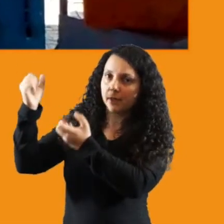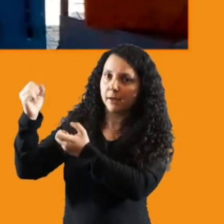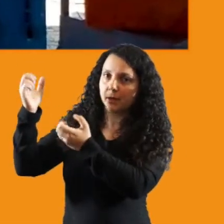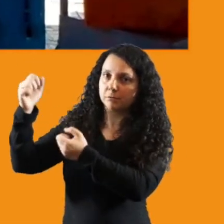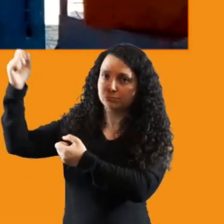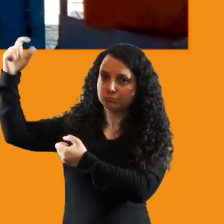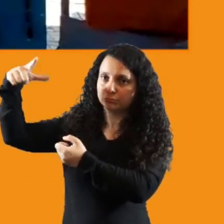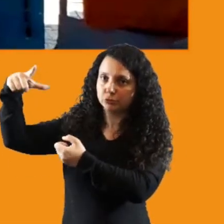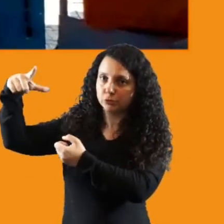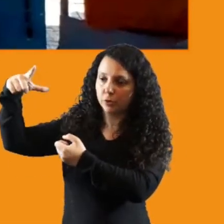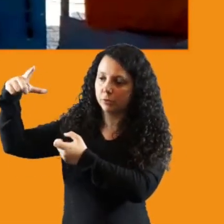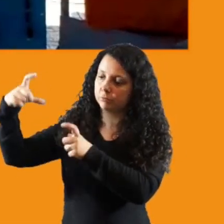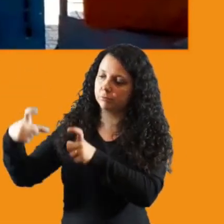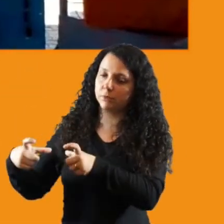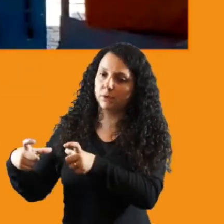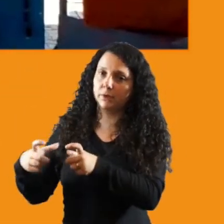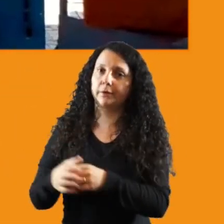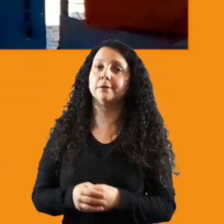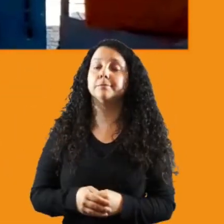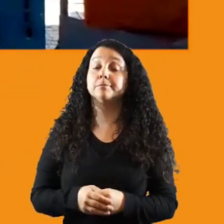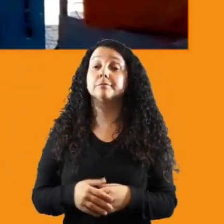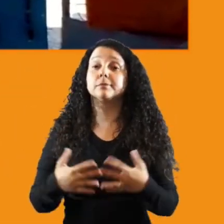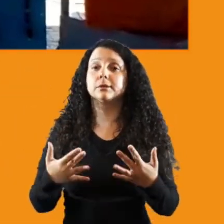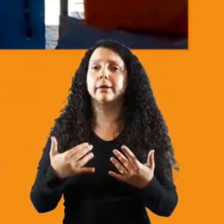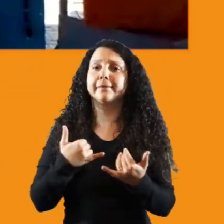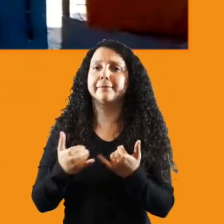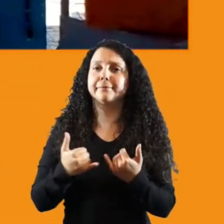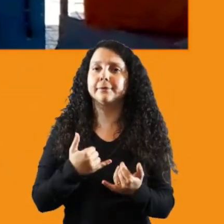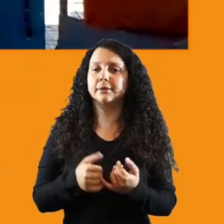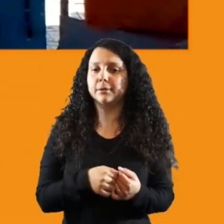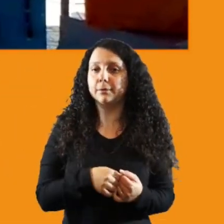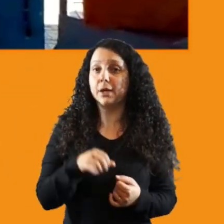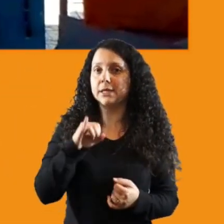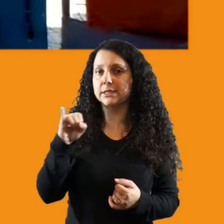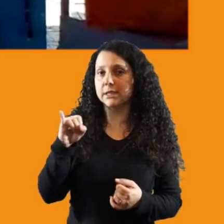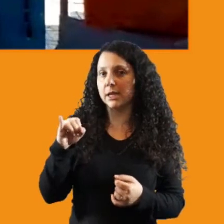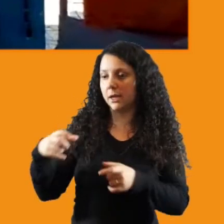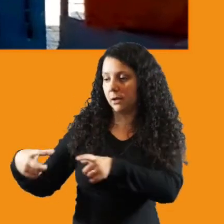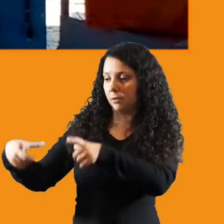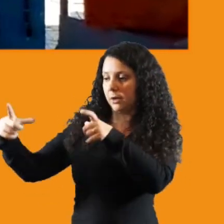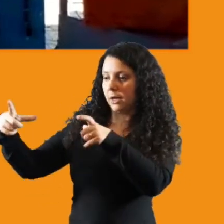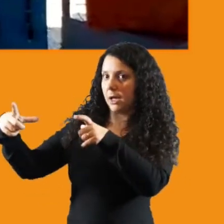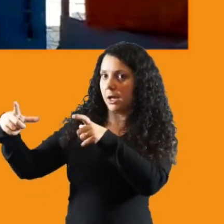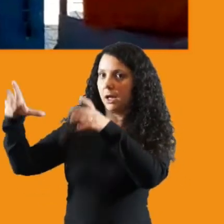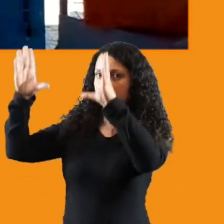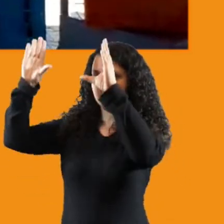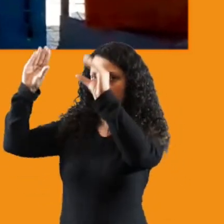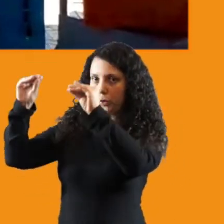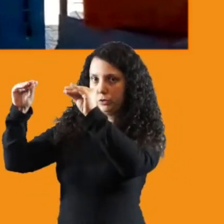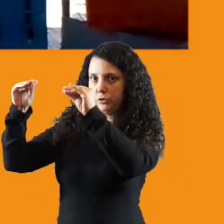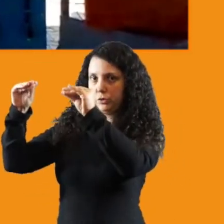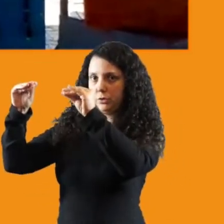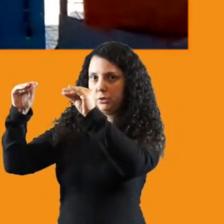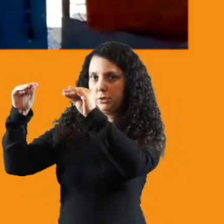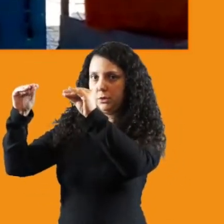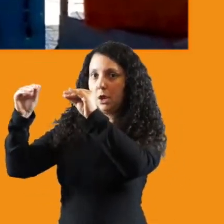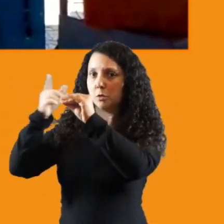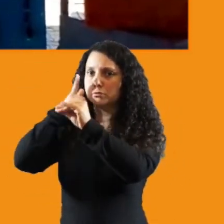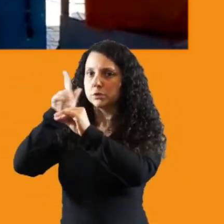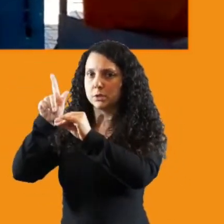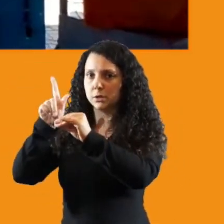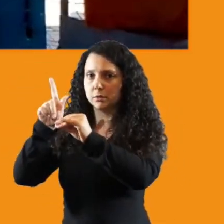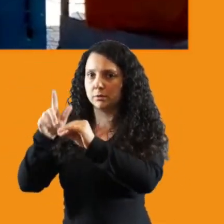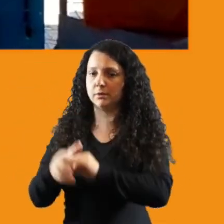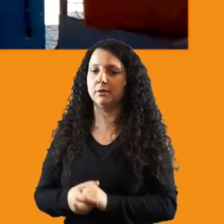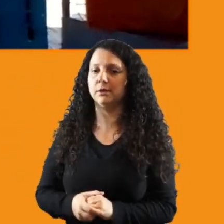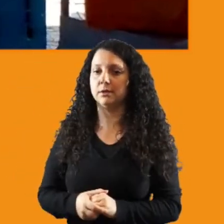Porque, tipo assim, vamos lá, uma coisa bem grotesca. Se eu liguei à noite, ele consegue captar à Então noite? chegou, Potter, aí o nosso carregador, vamos botar a carregar ali. O